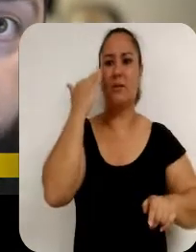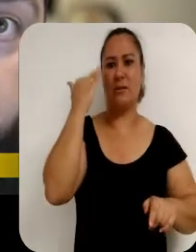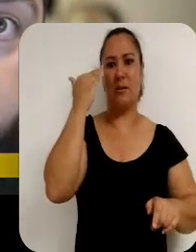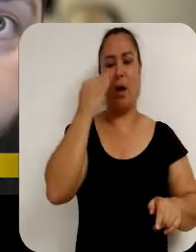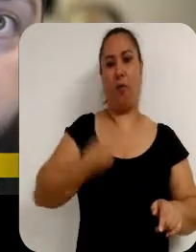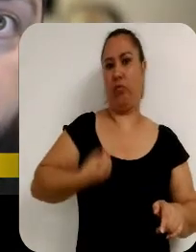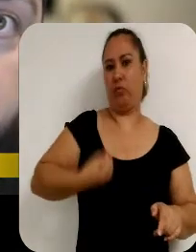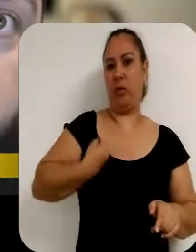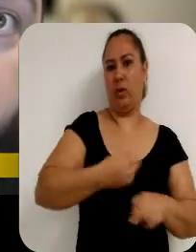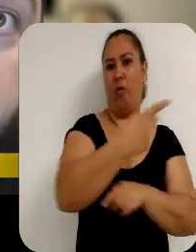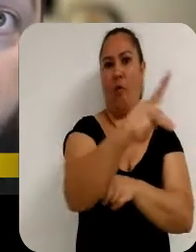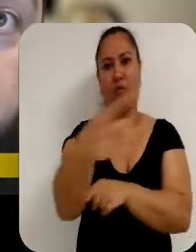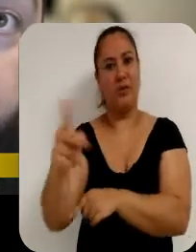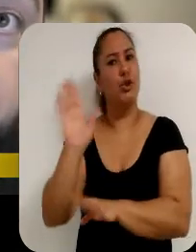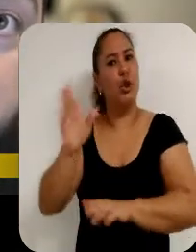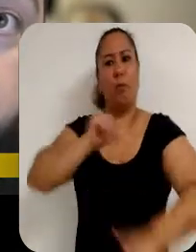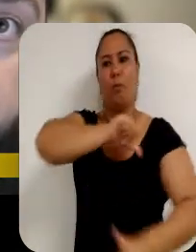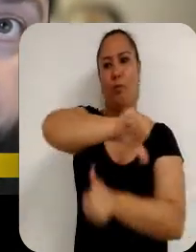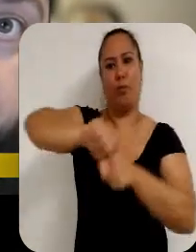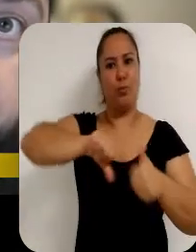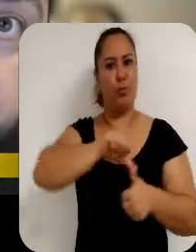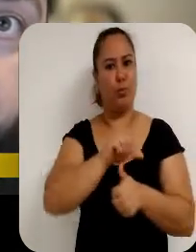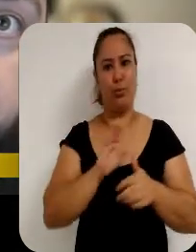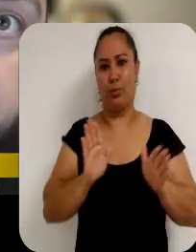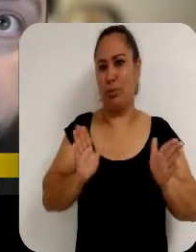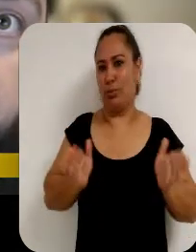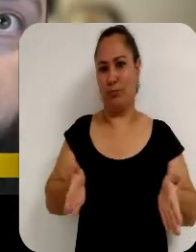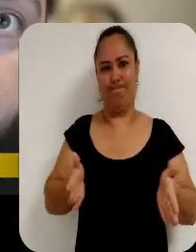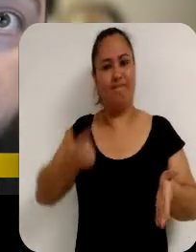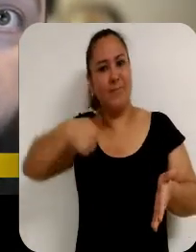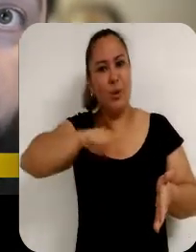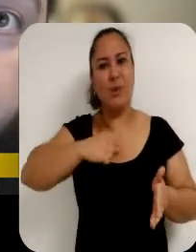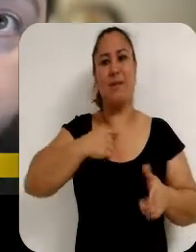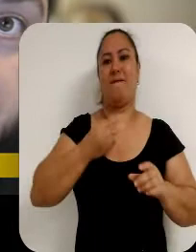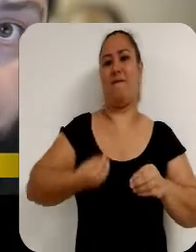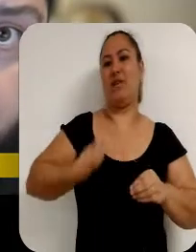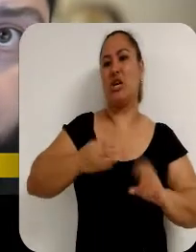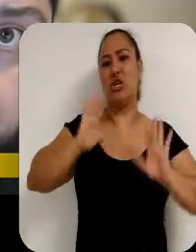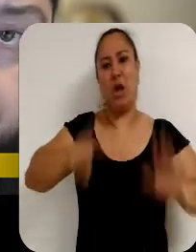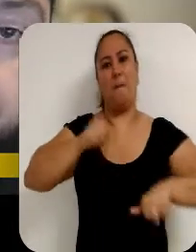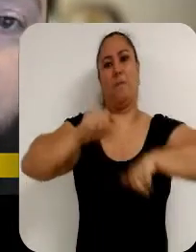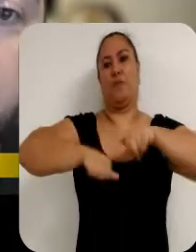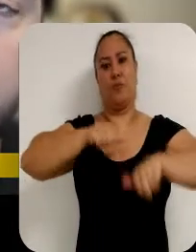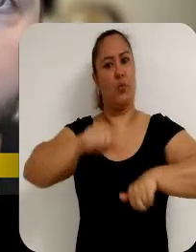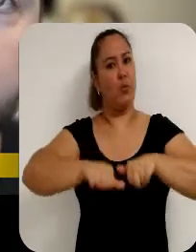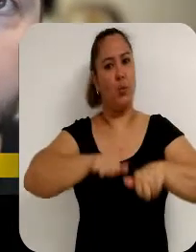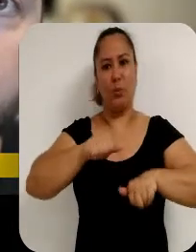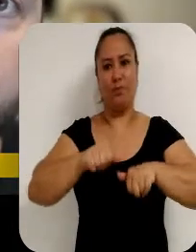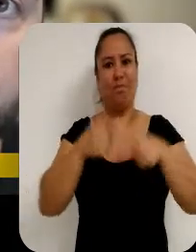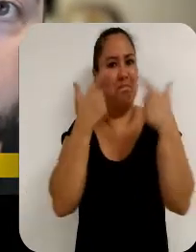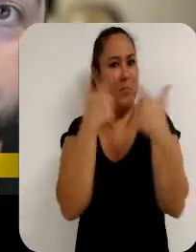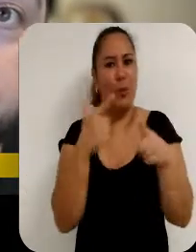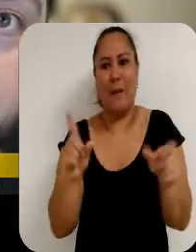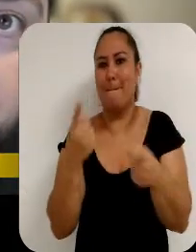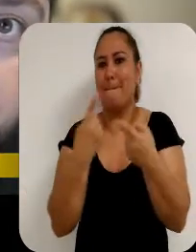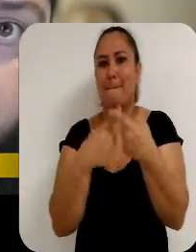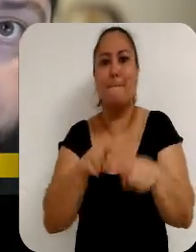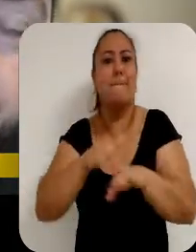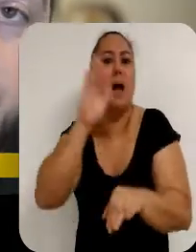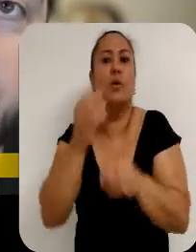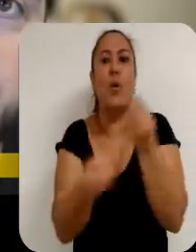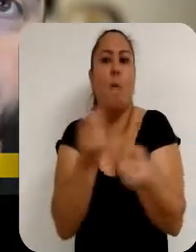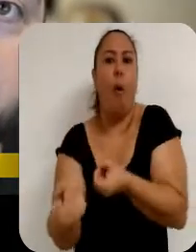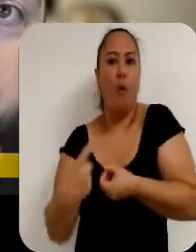mudou. A nossa vida já mudou. Não tem mais retorno. O coronavírus está